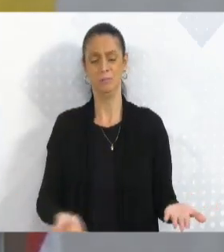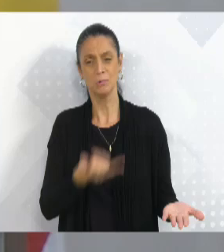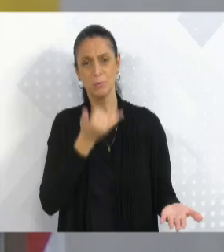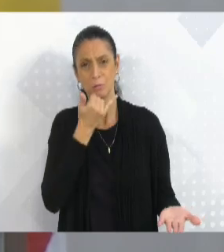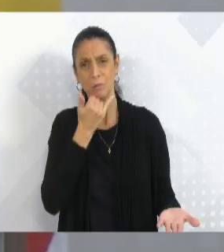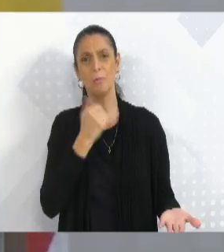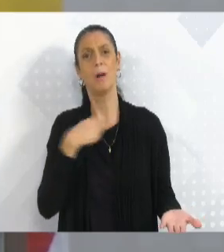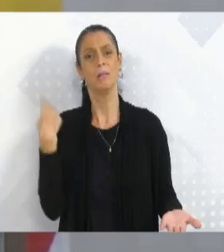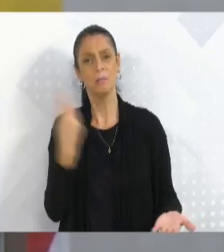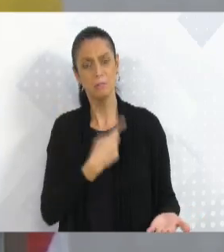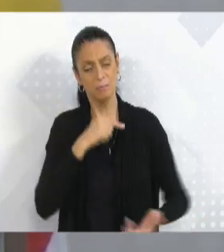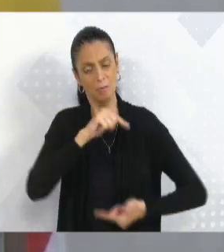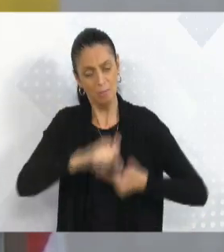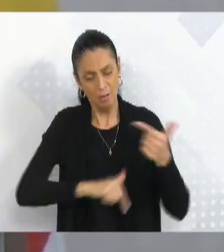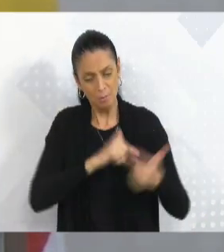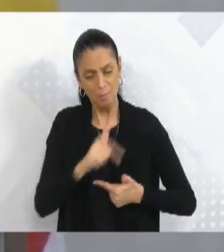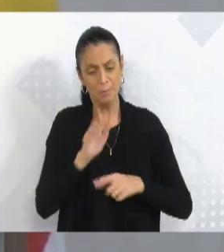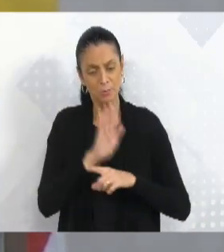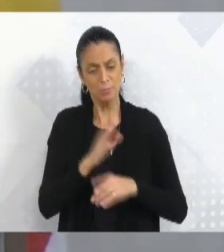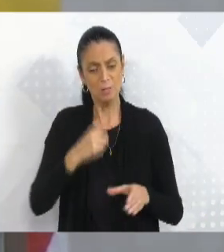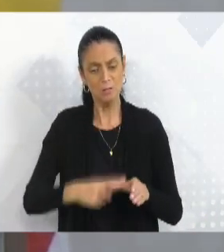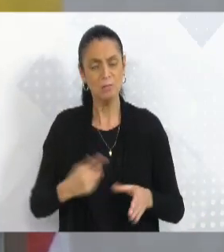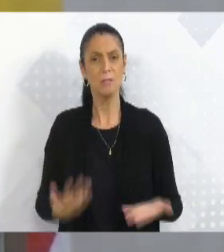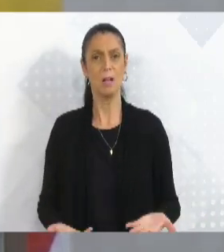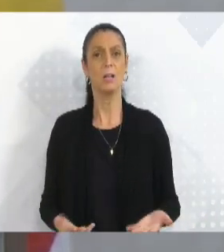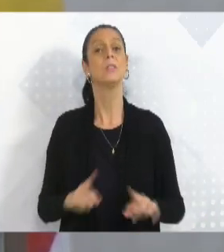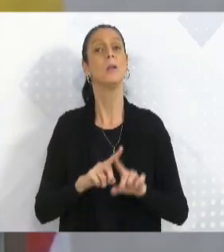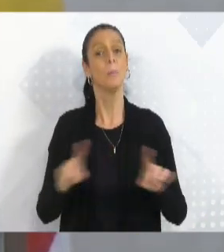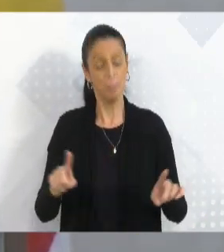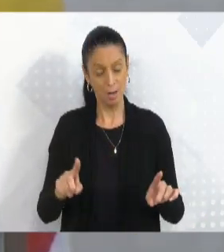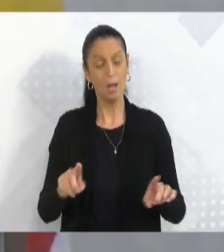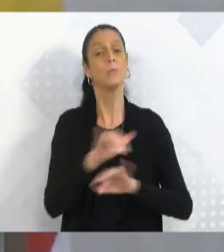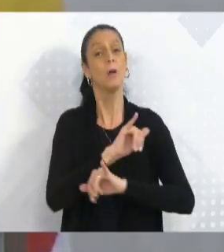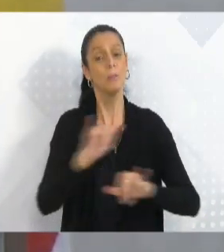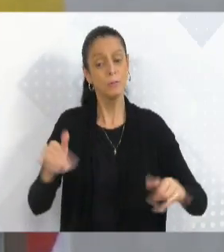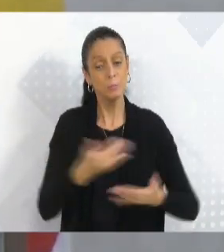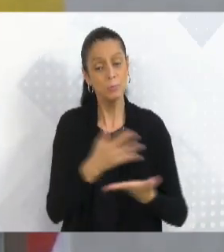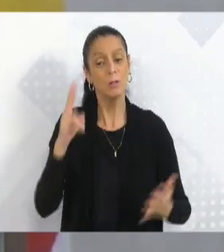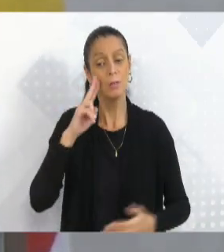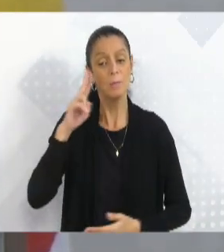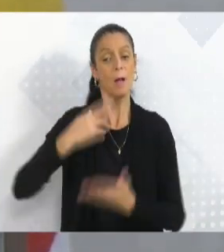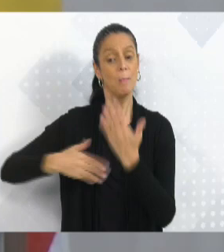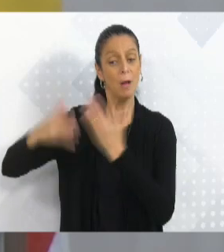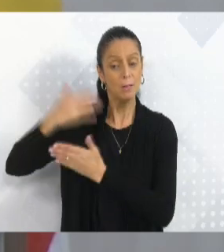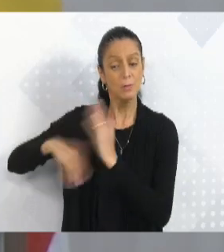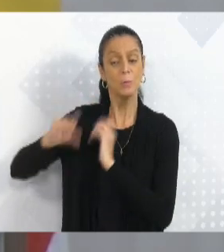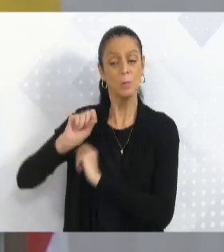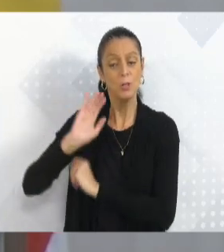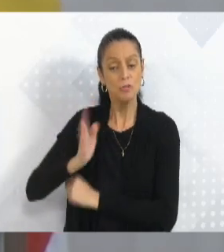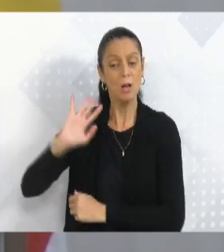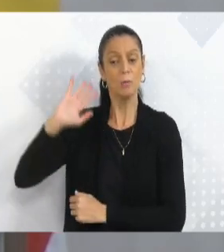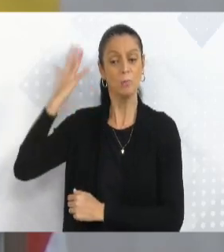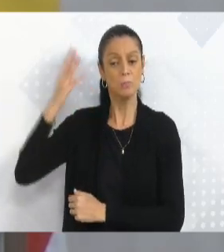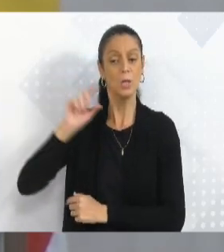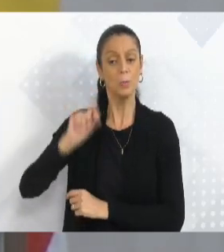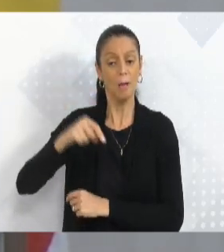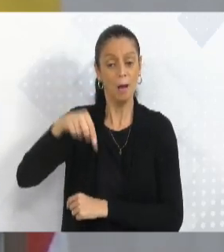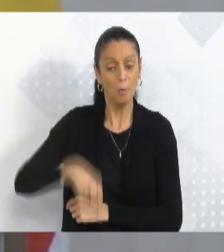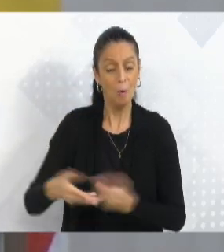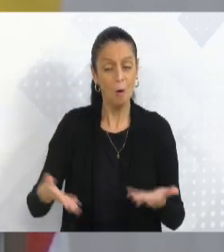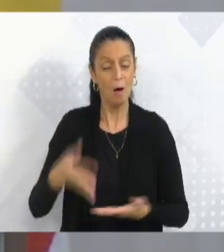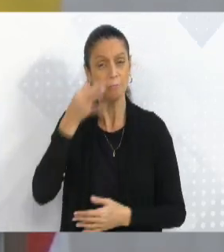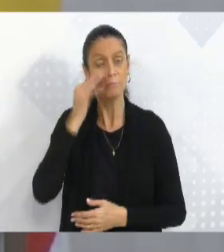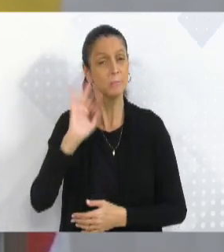pela cidade mas eu me obrigo a lembrar as pessoas muitas vezes no que já aconteceu e o que vem acontecendo